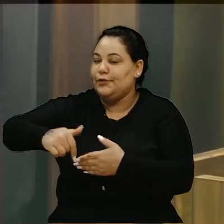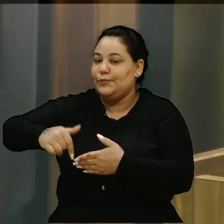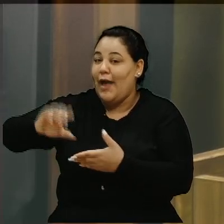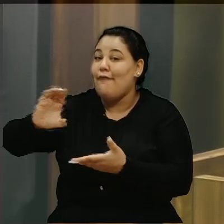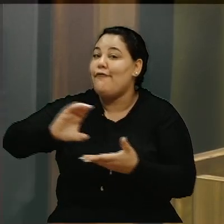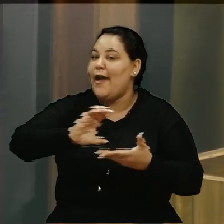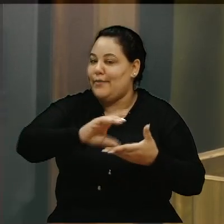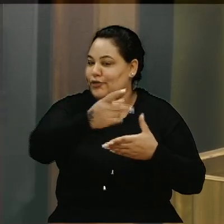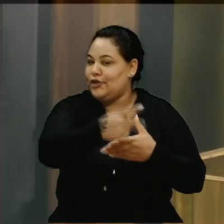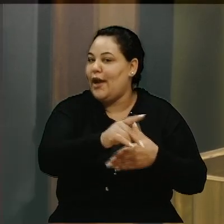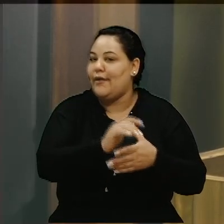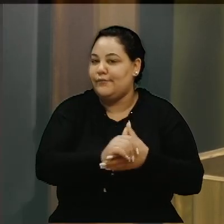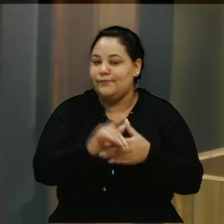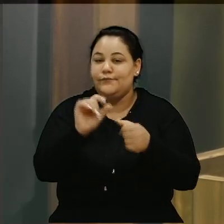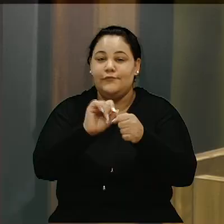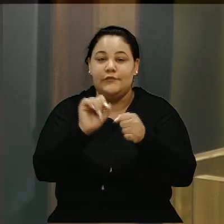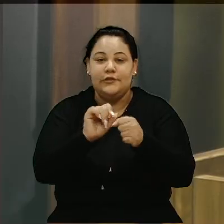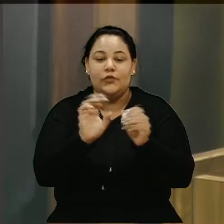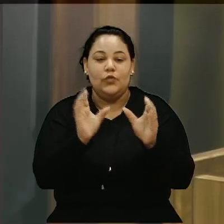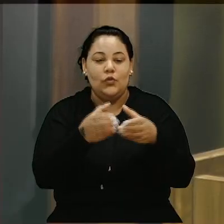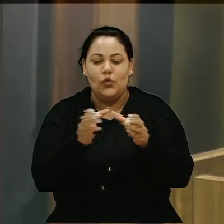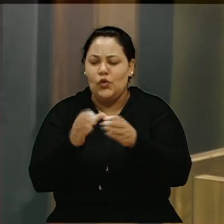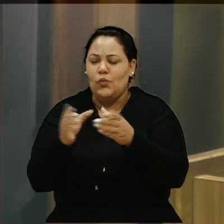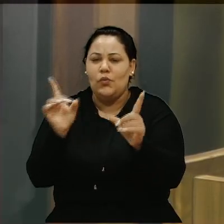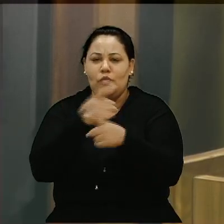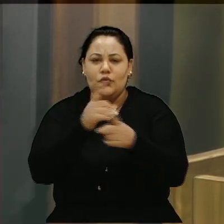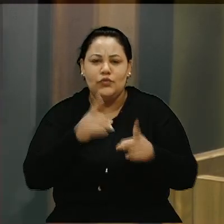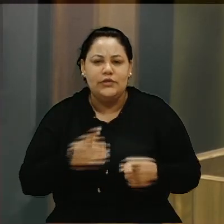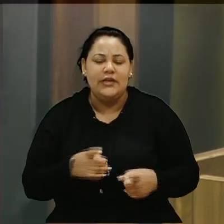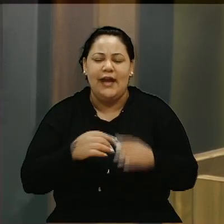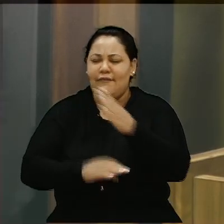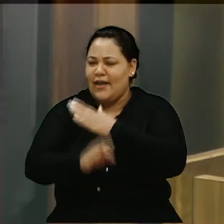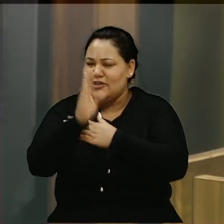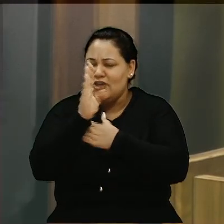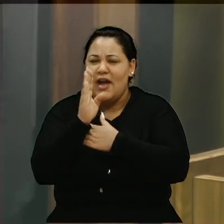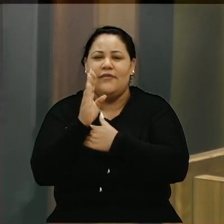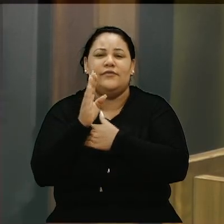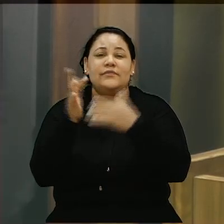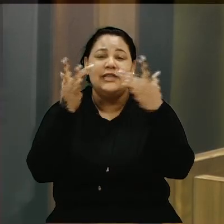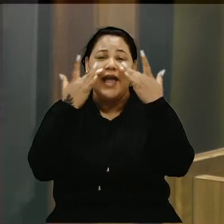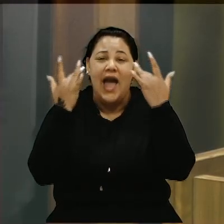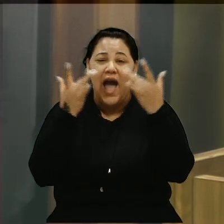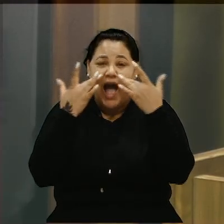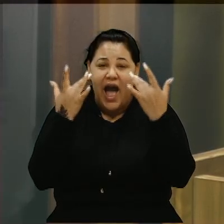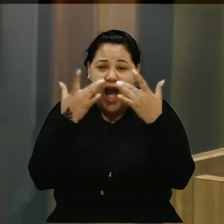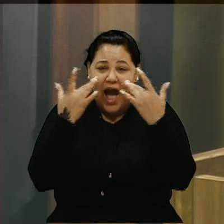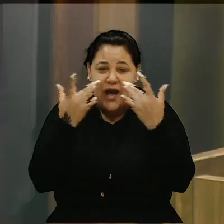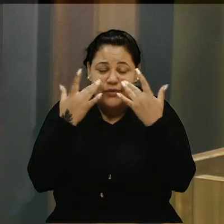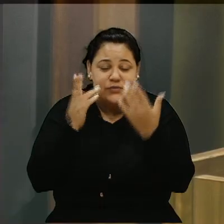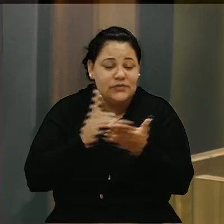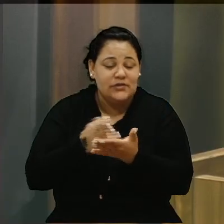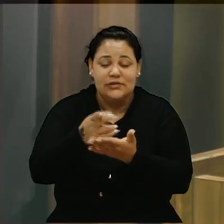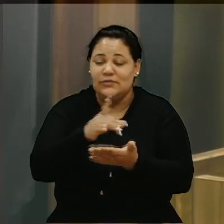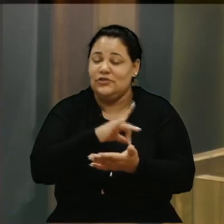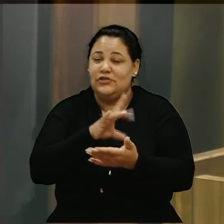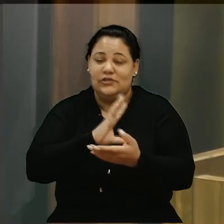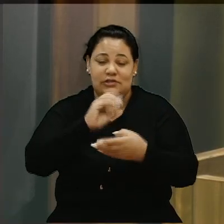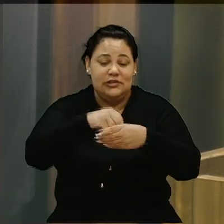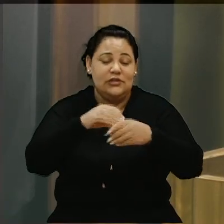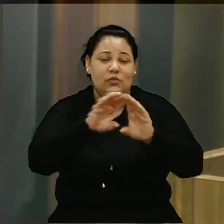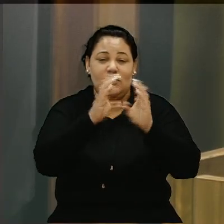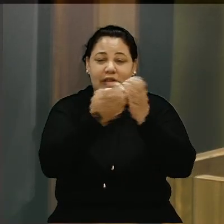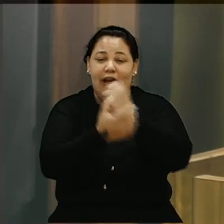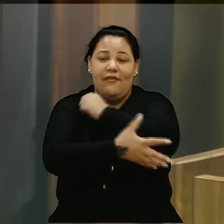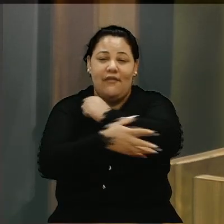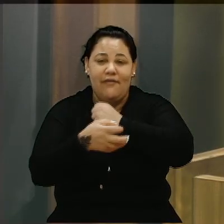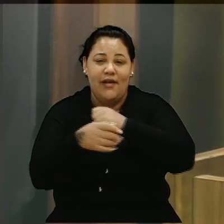seus discos, faziam turnês por pequenas casas de show de todo o Brasil, peças de teatro circulavam no centro e nas periferias, escritores